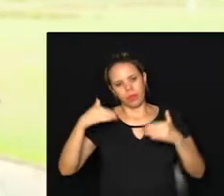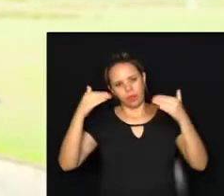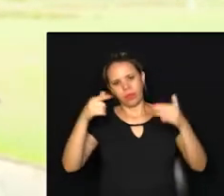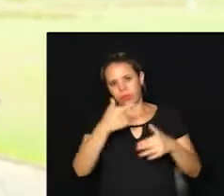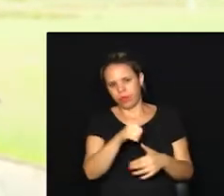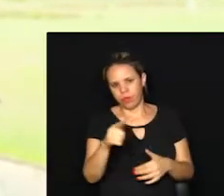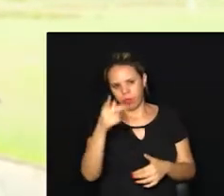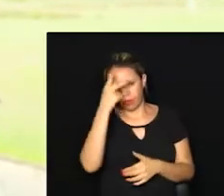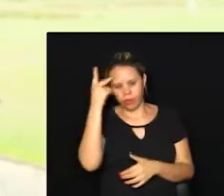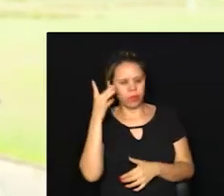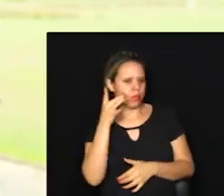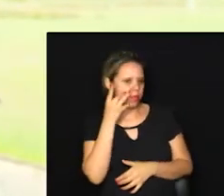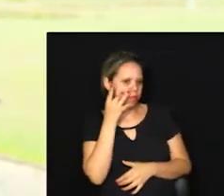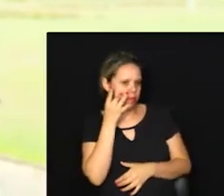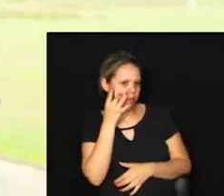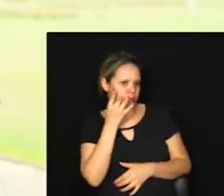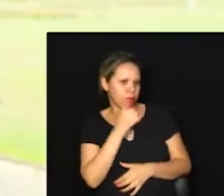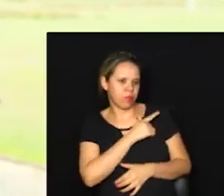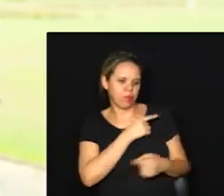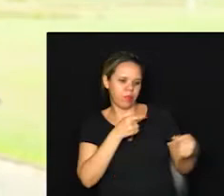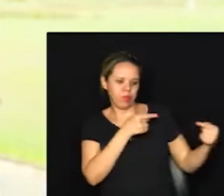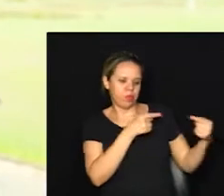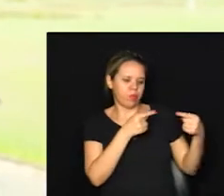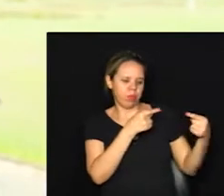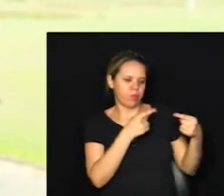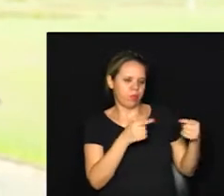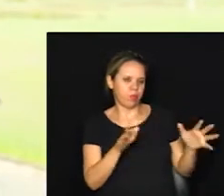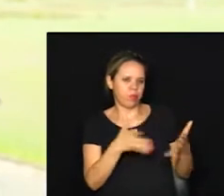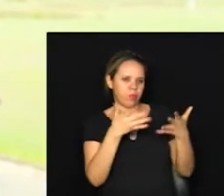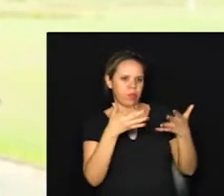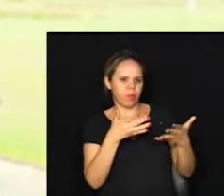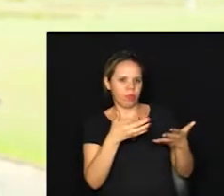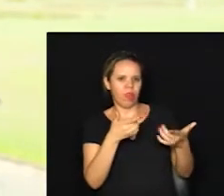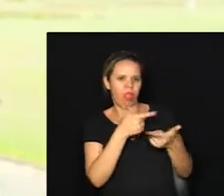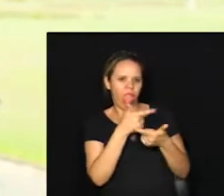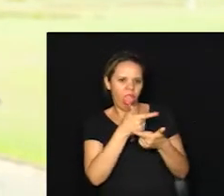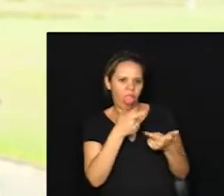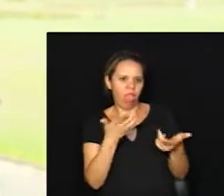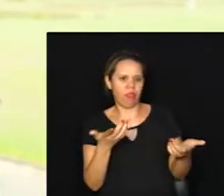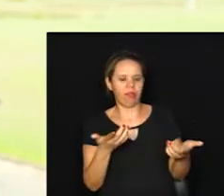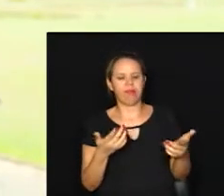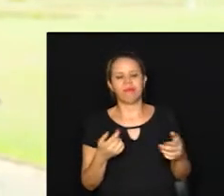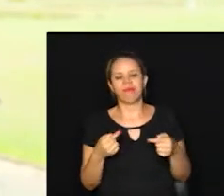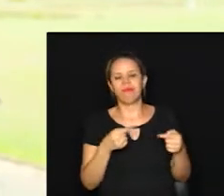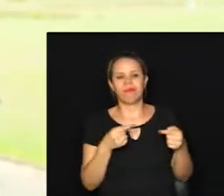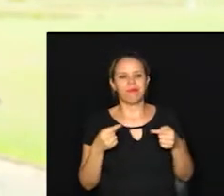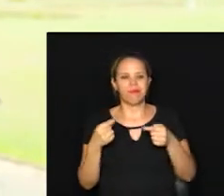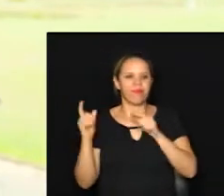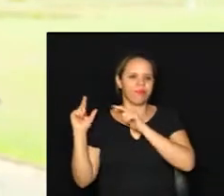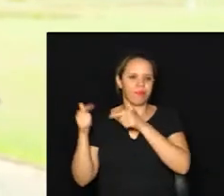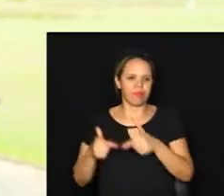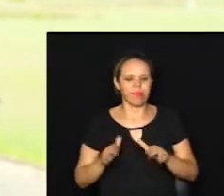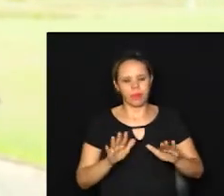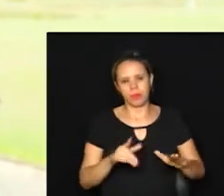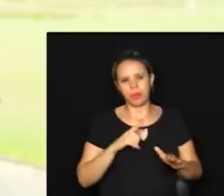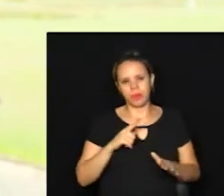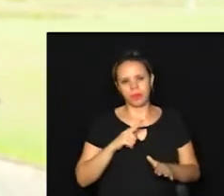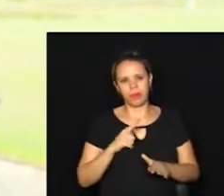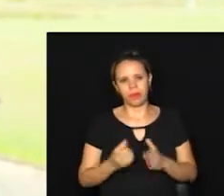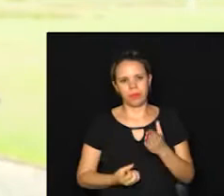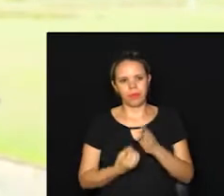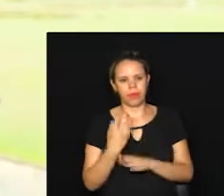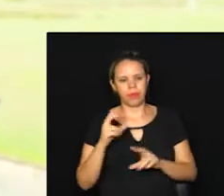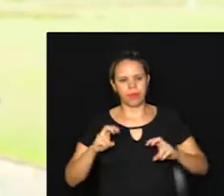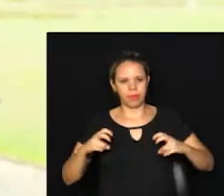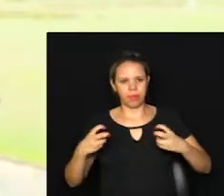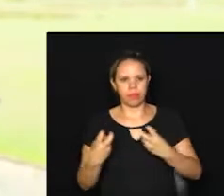ter a presença do torcedor adversário para aquela provocação tradicional dos clássicos, quanto quando a partida acontece no Brinco